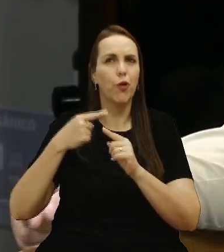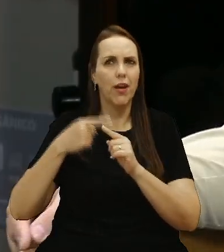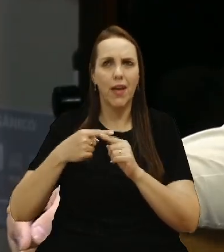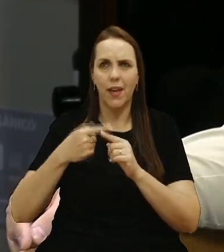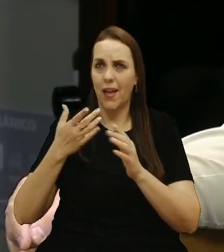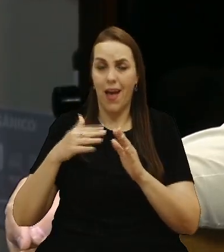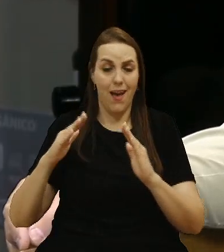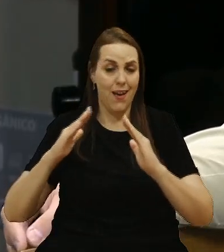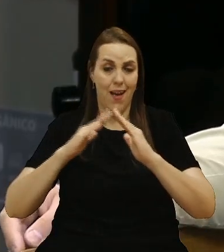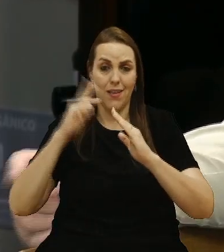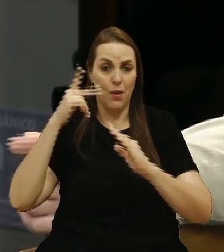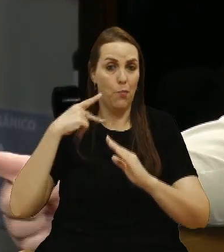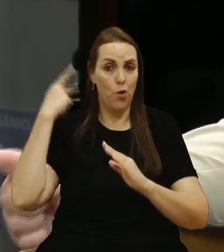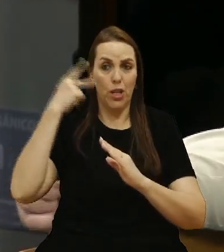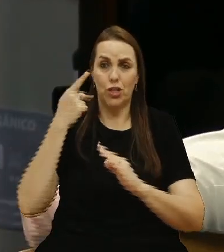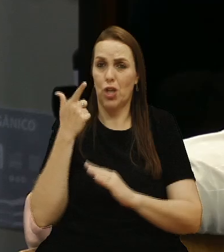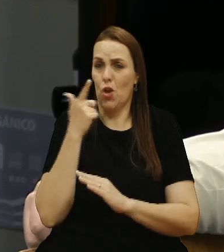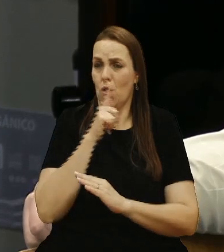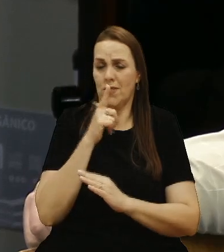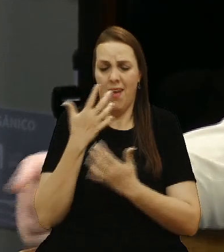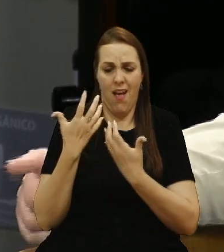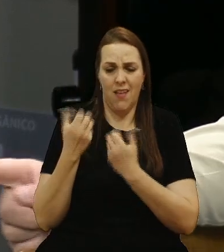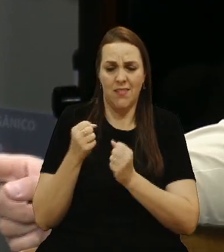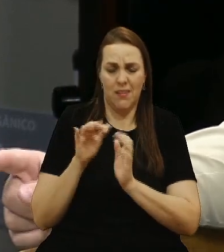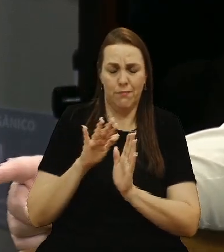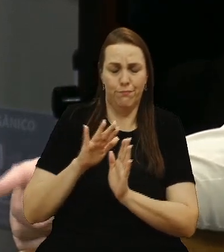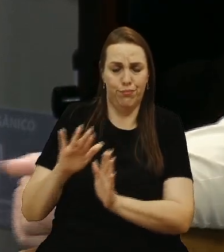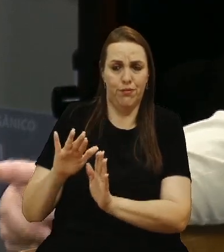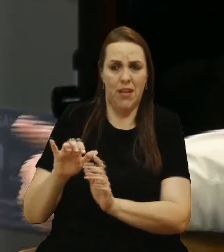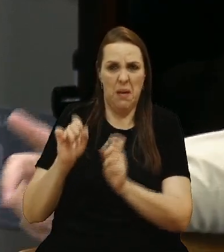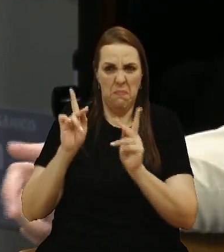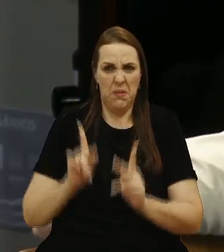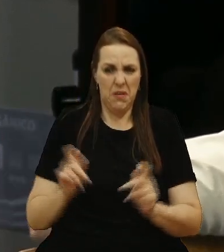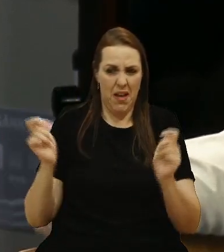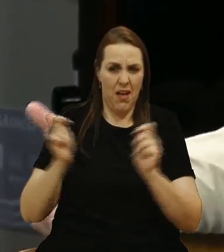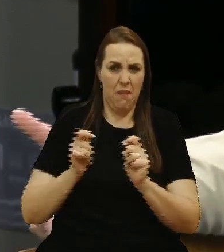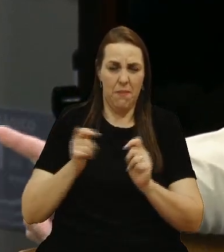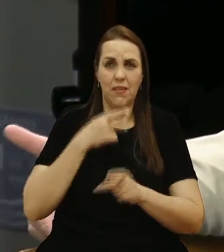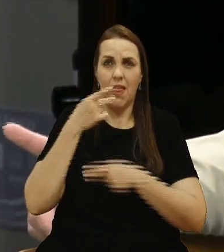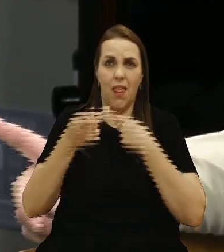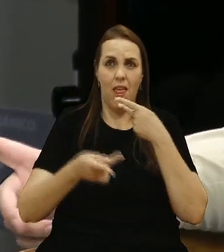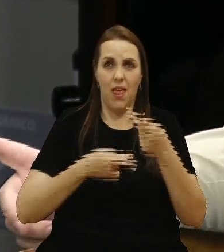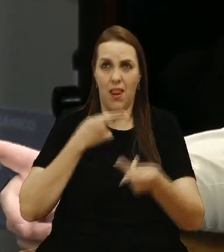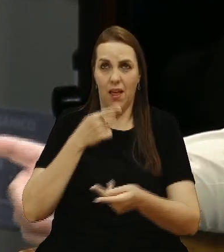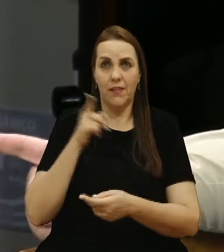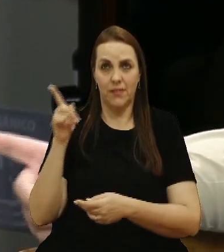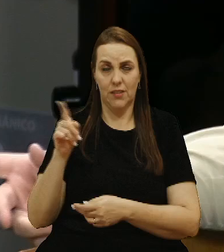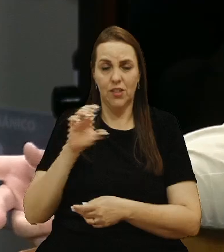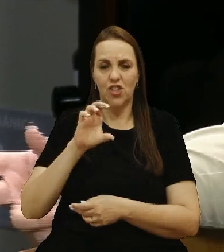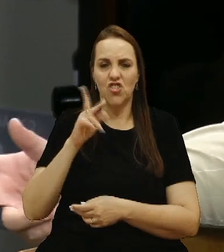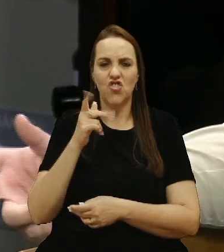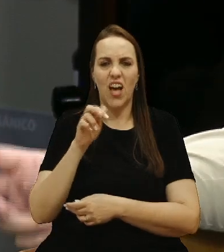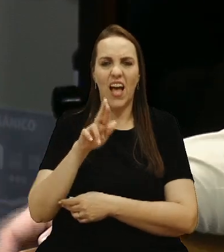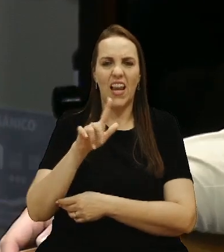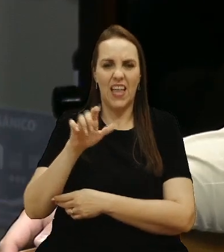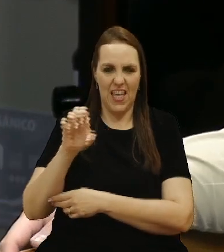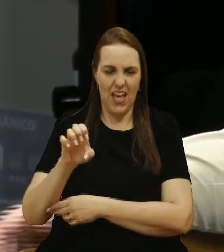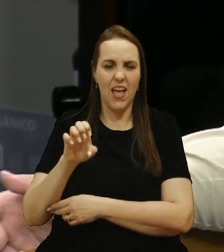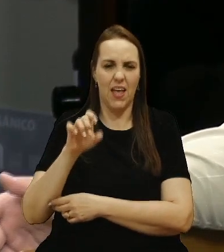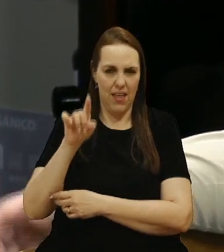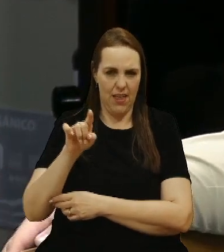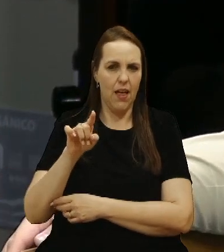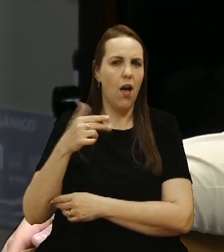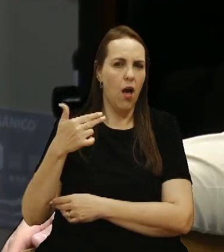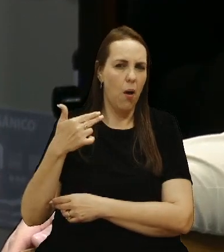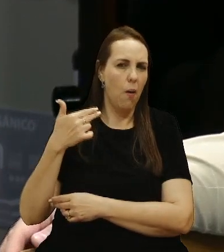política conseguiu tolerar uma pessoa capaz de declarar, por exemplo, que o Charlie Kirk, que foi morto com um tiro no pescoço, como alguns aqui lembram,